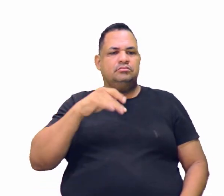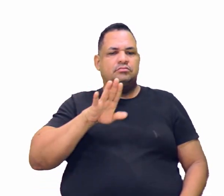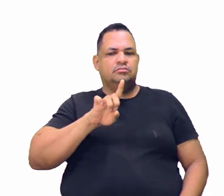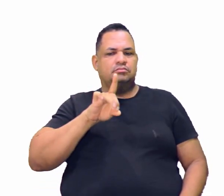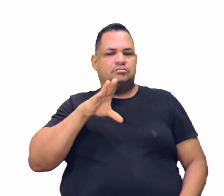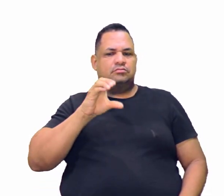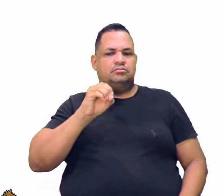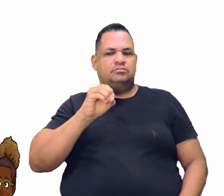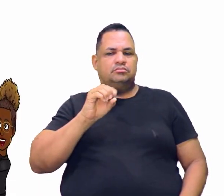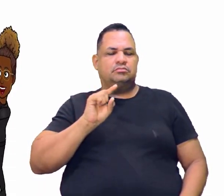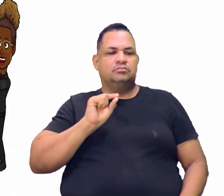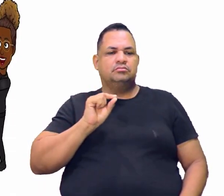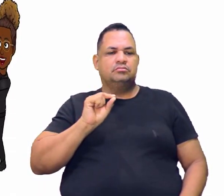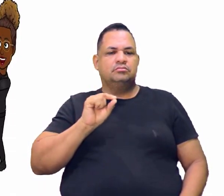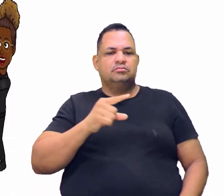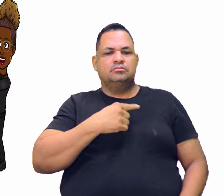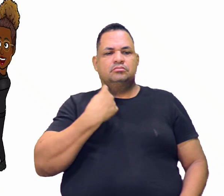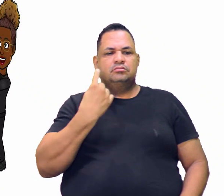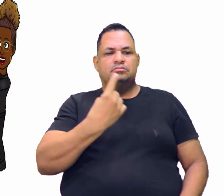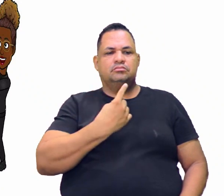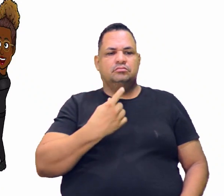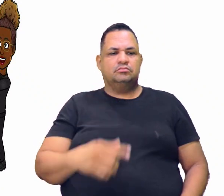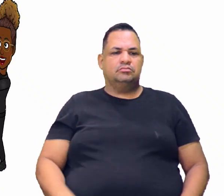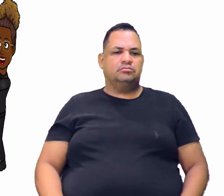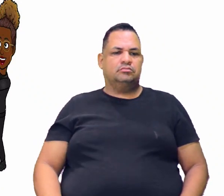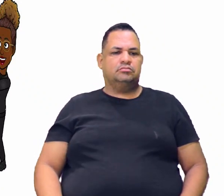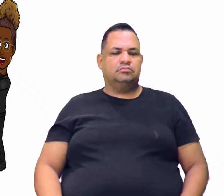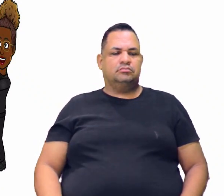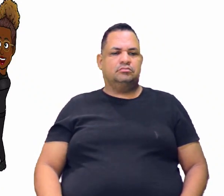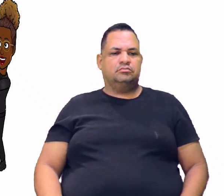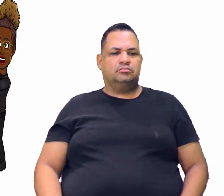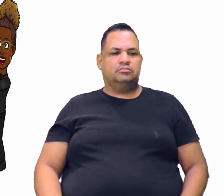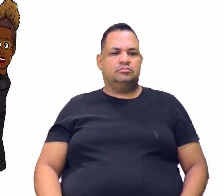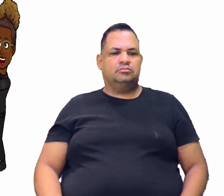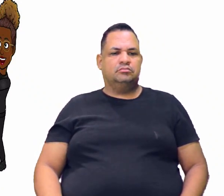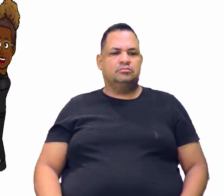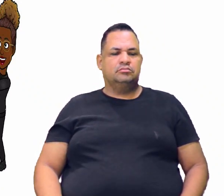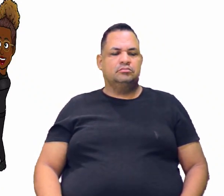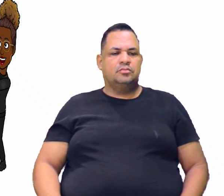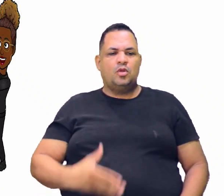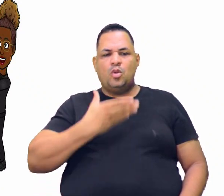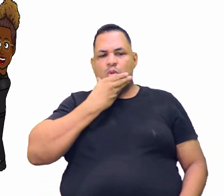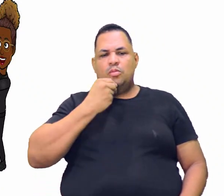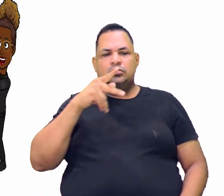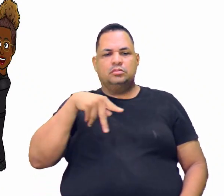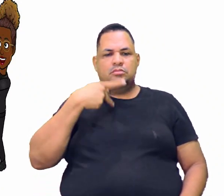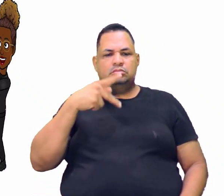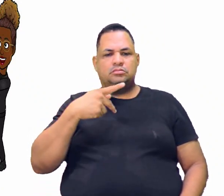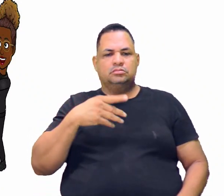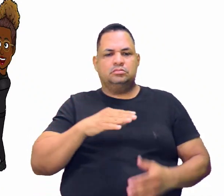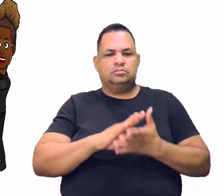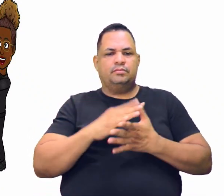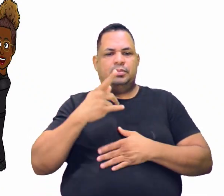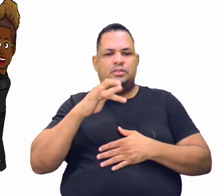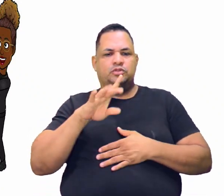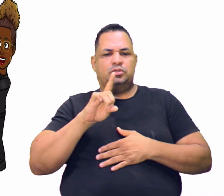Pseudo. O que nós temos aqui com a palavra pseudo? Os homens citados